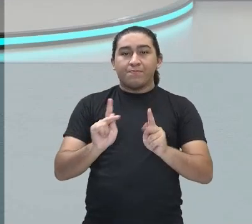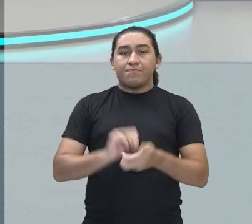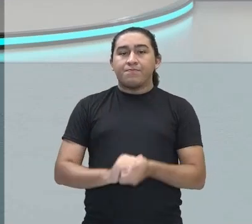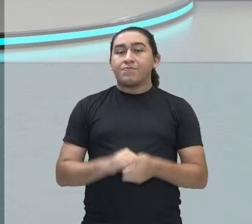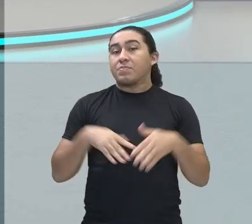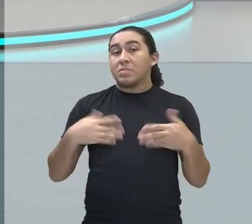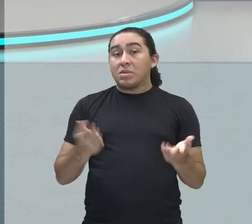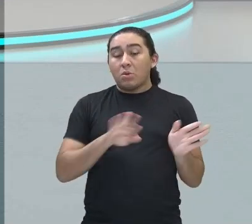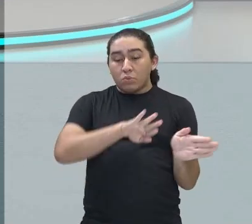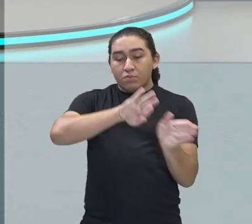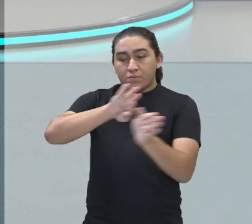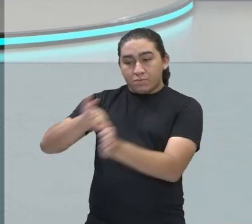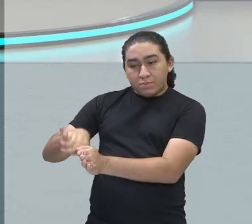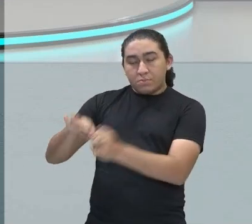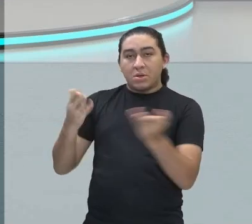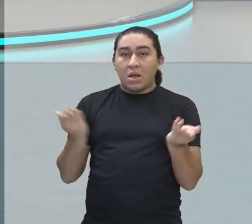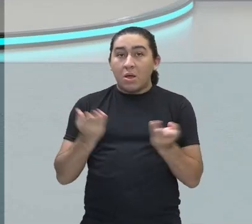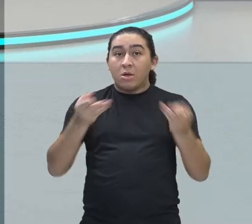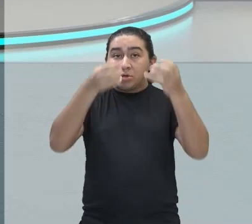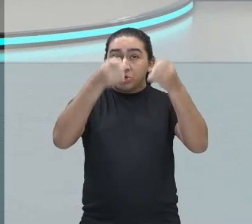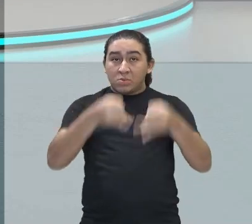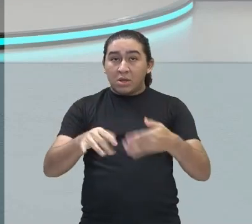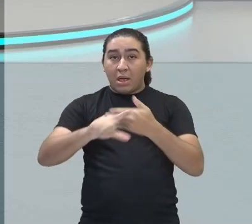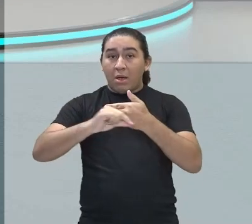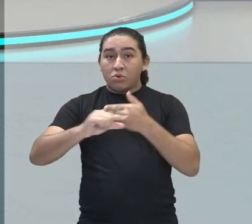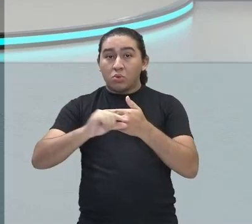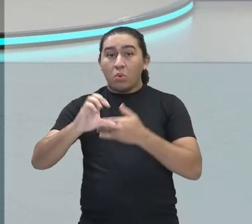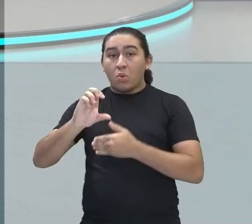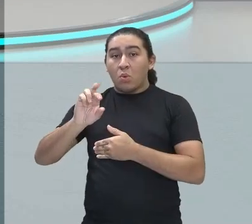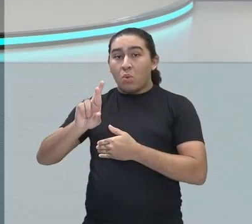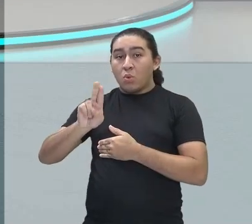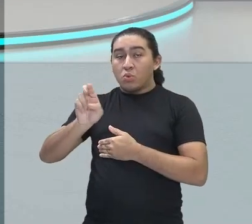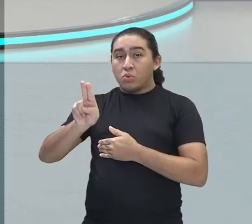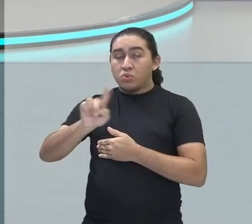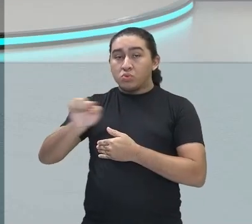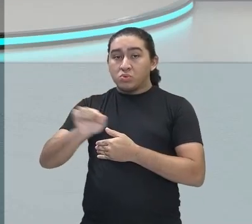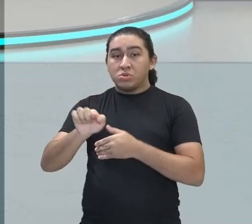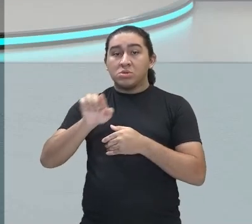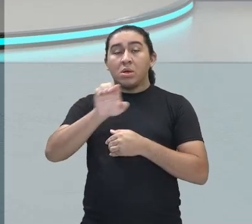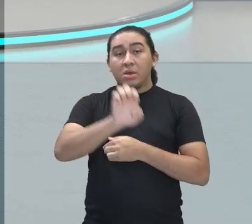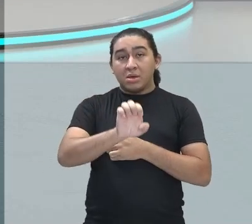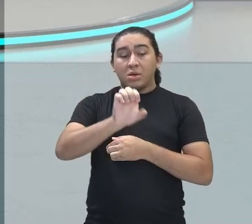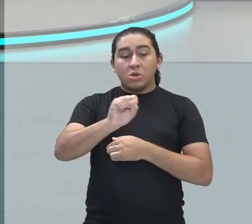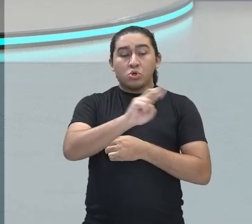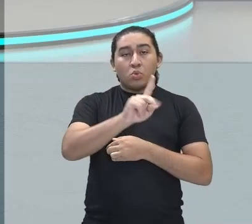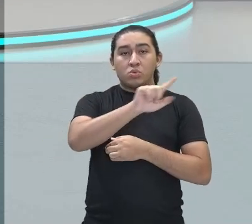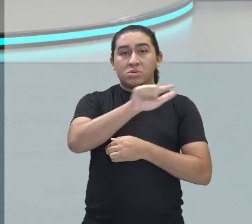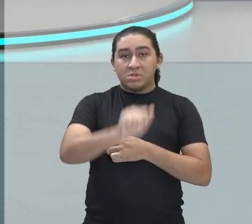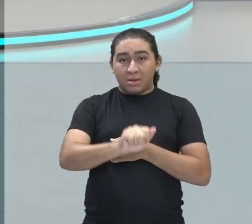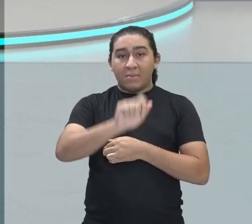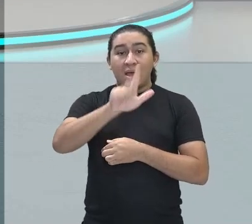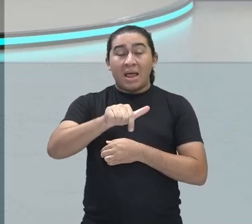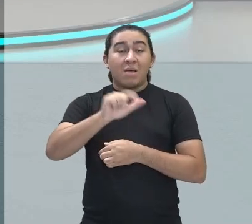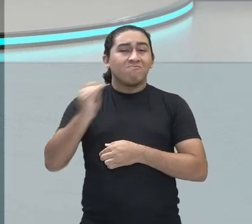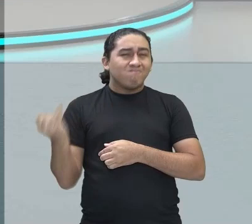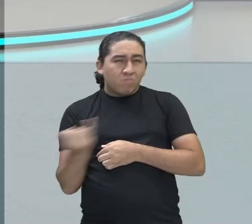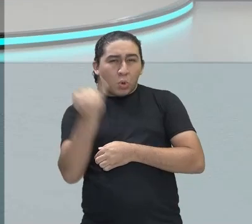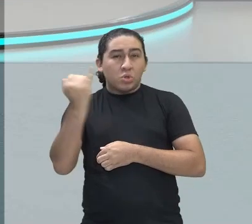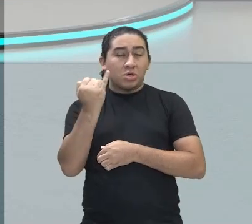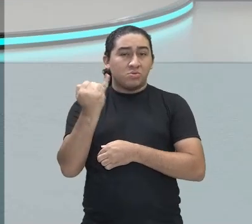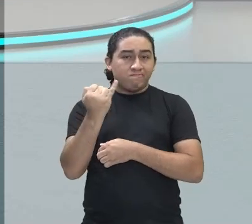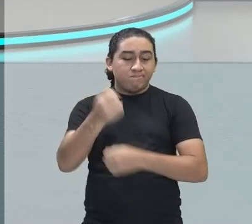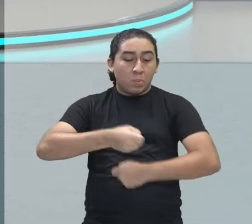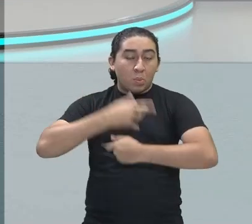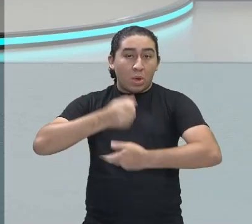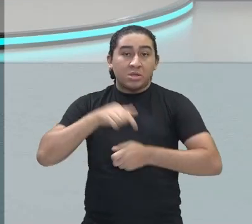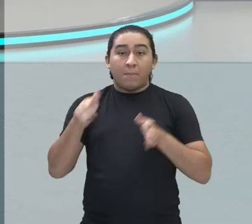Então vamos falar sobre Cruz e Souza, um dos importantes poetas desse período.